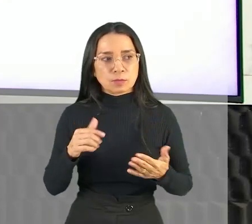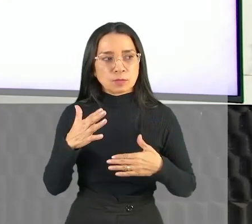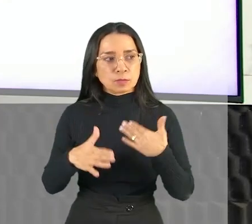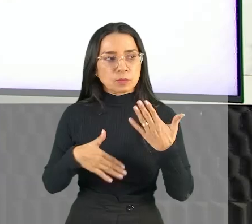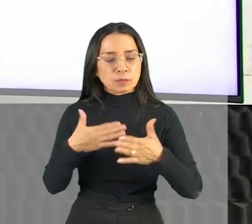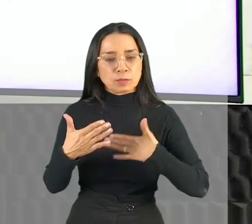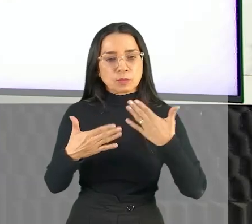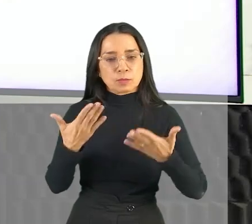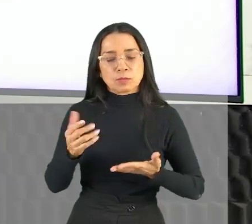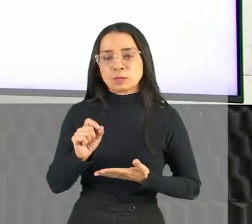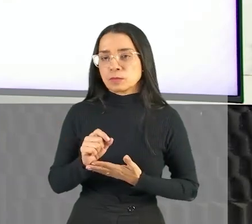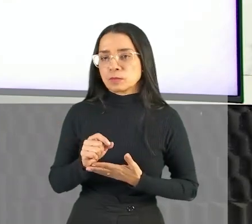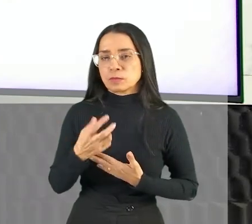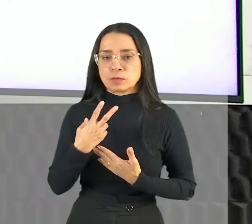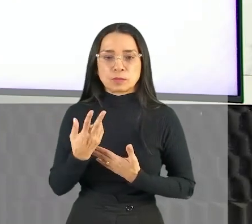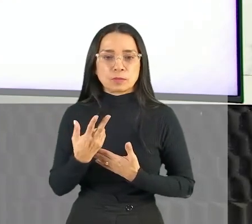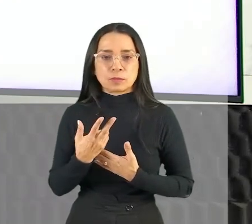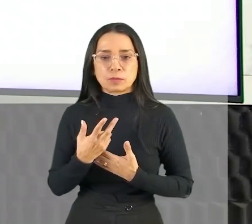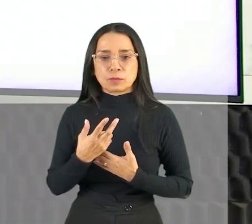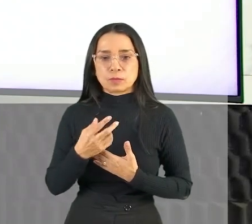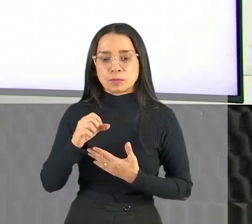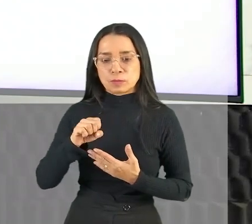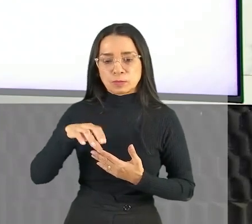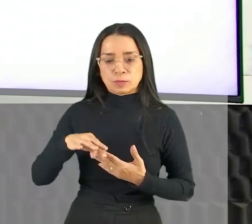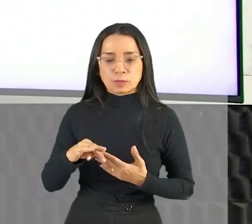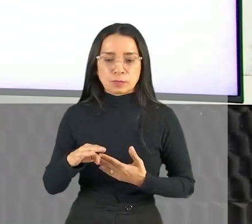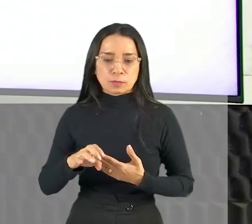processo metabólico não pode ser uma síntese, né?